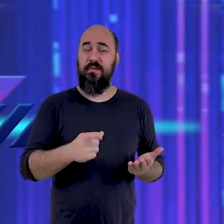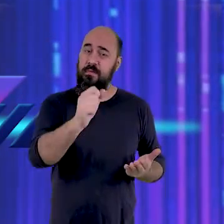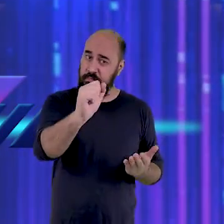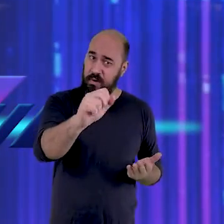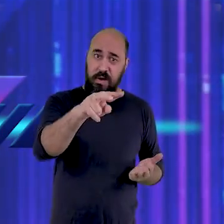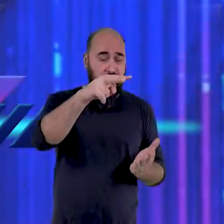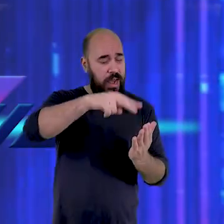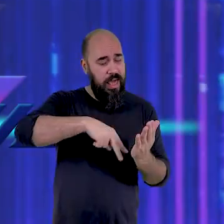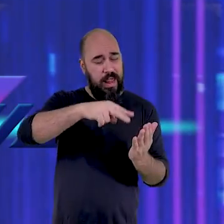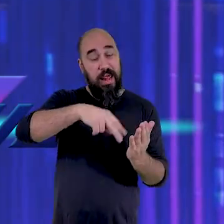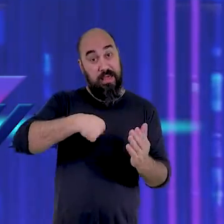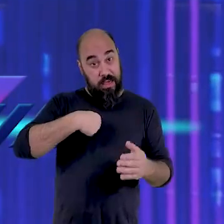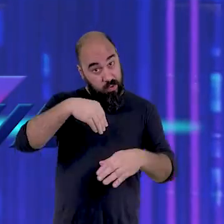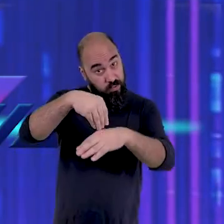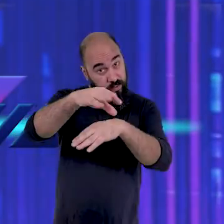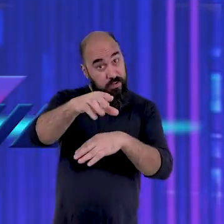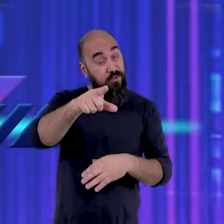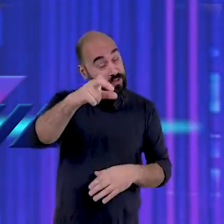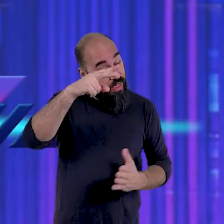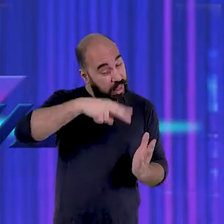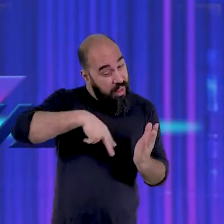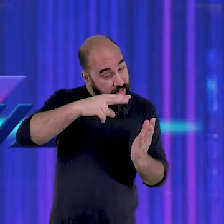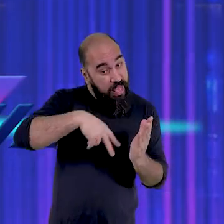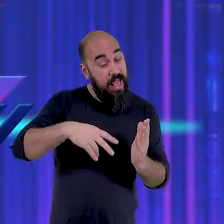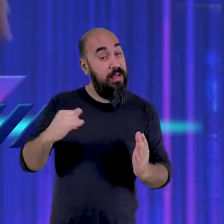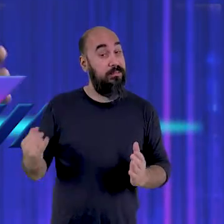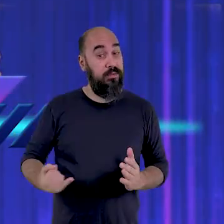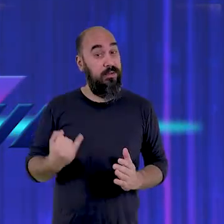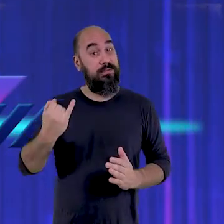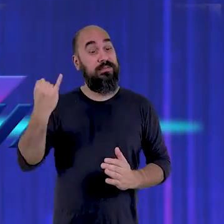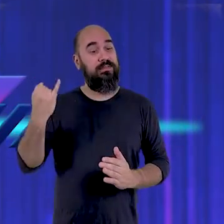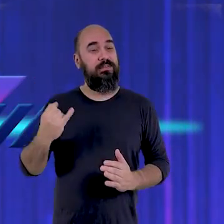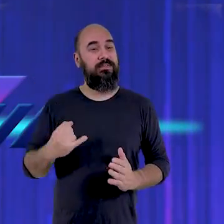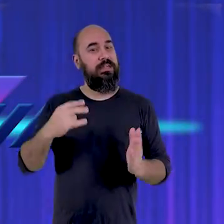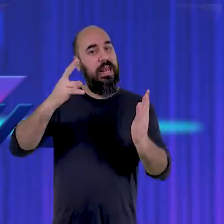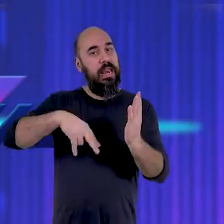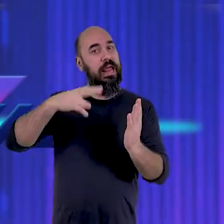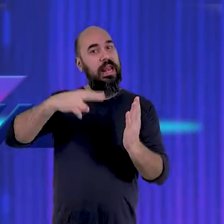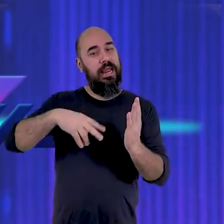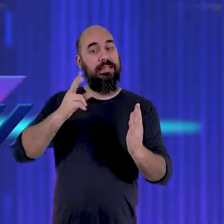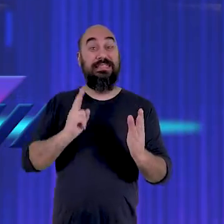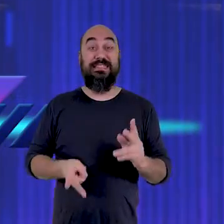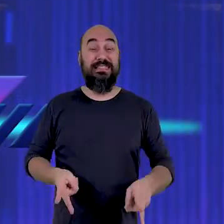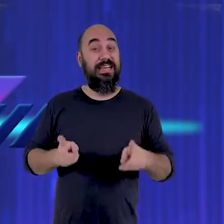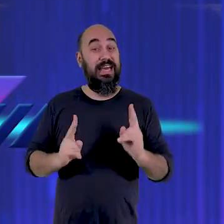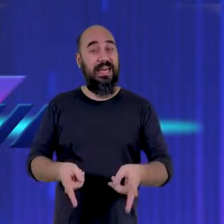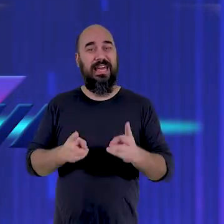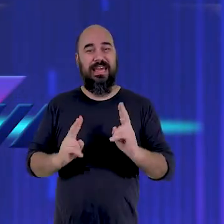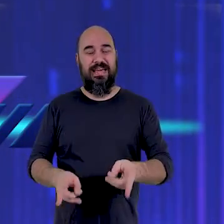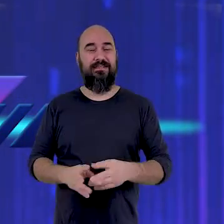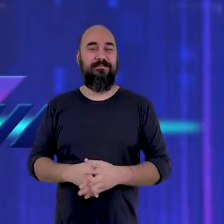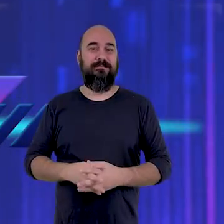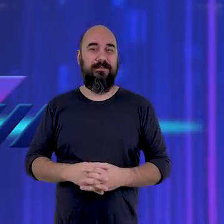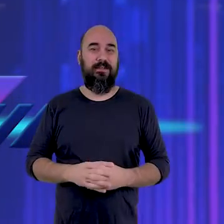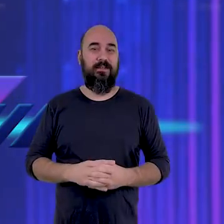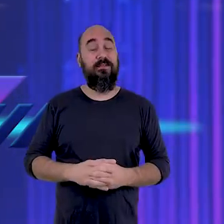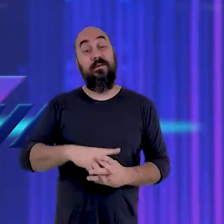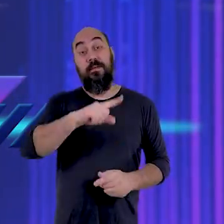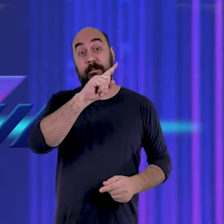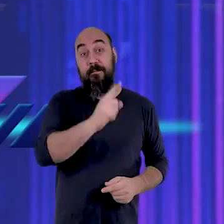leia a Bíblia, é que você estude a Bíblia, que você faça dela o seu livro de cabeceira. Porque